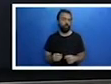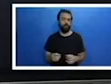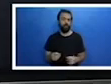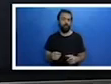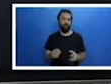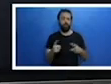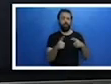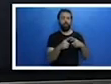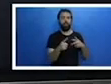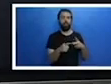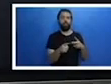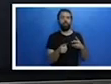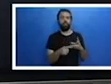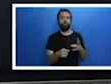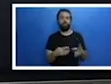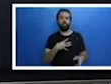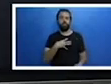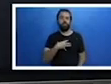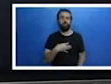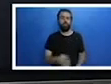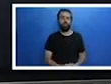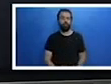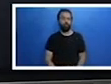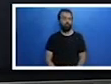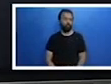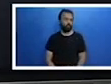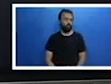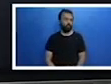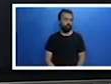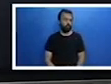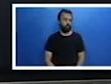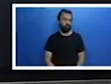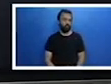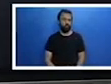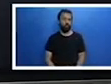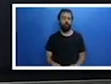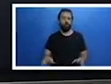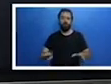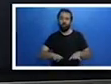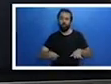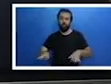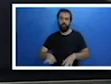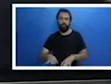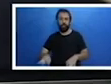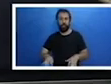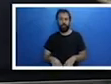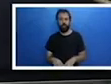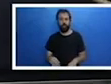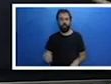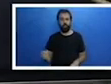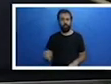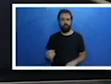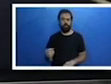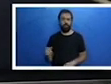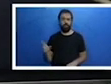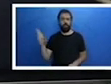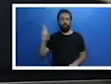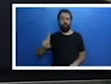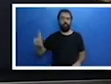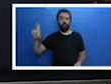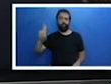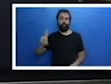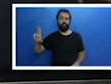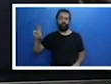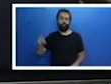existem, né? As ginásticas de competição, ginásticas não competitivas, os principais movimentos e técnicas utilizadas nessa atividade